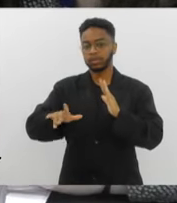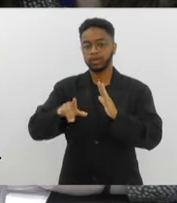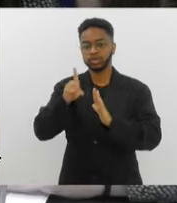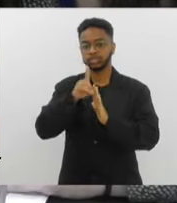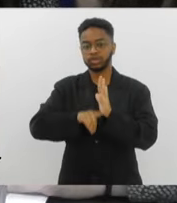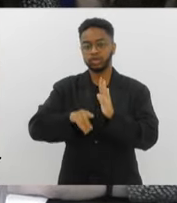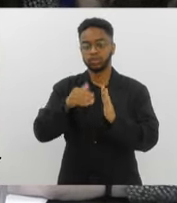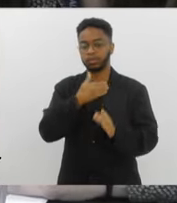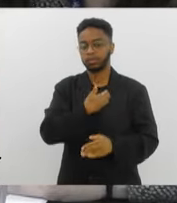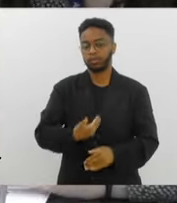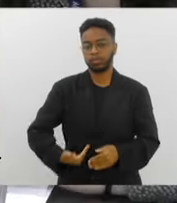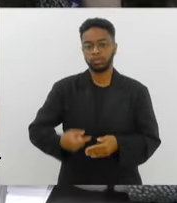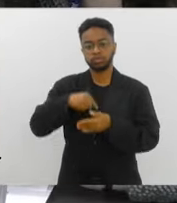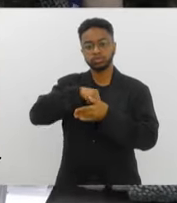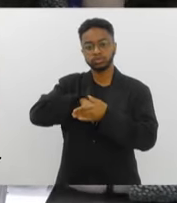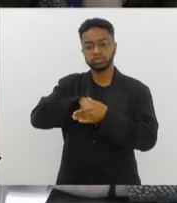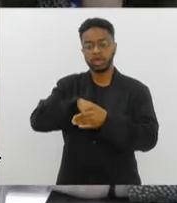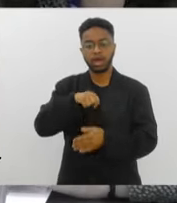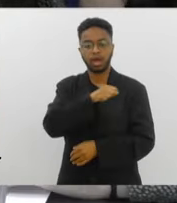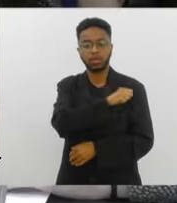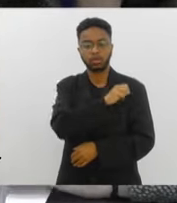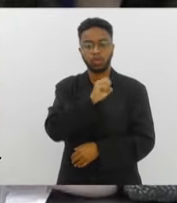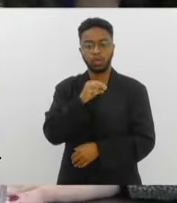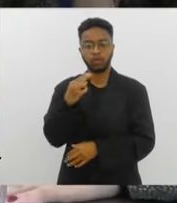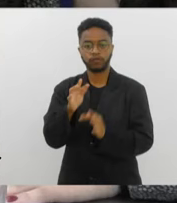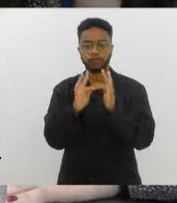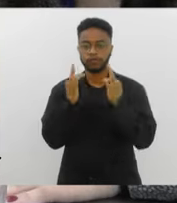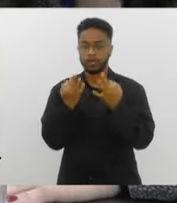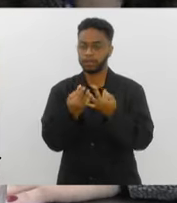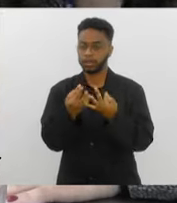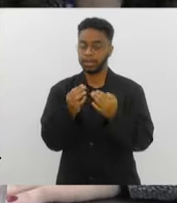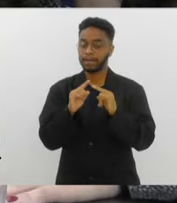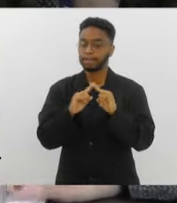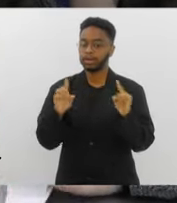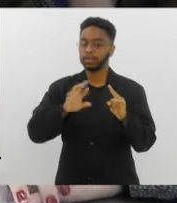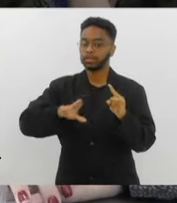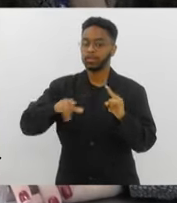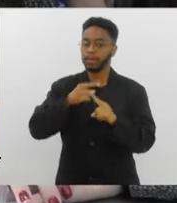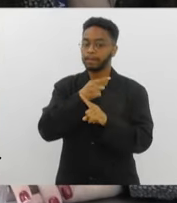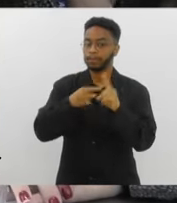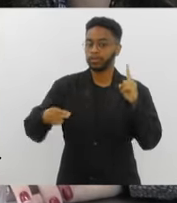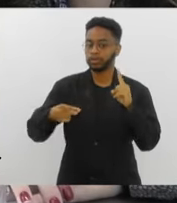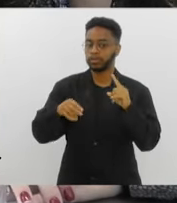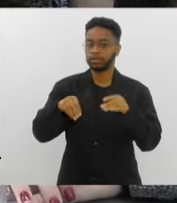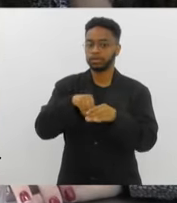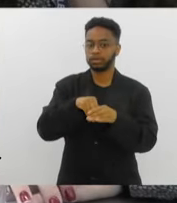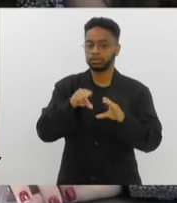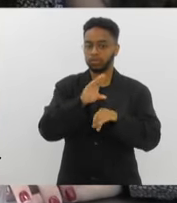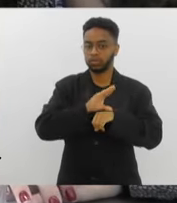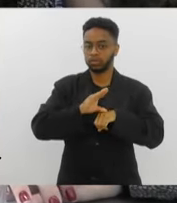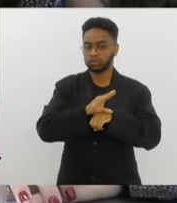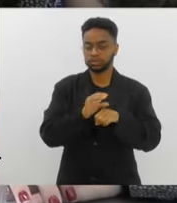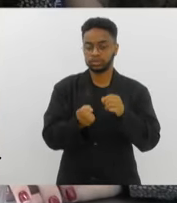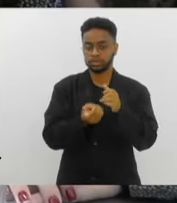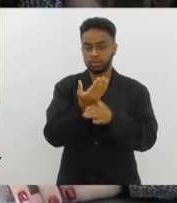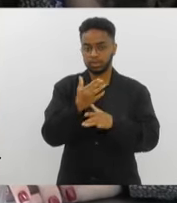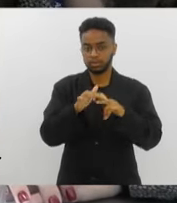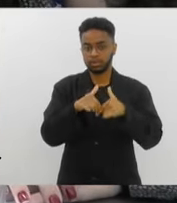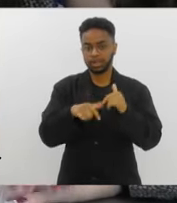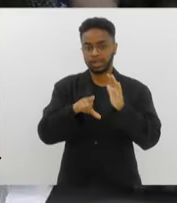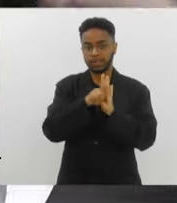público subjetivo do aluno ou de sua família, porém, não é vedada constitucionalmente sua criação por meio de